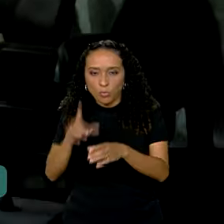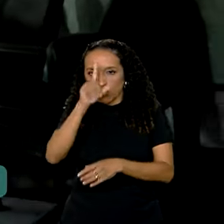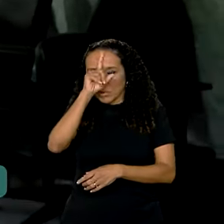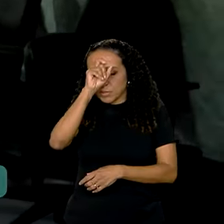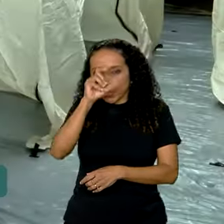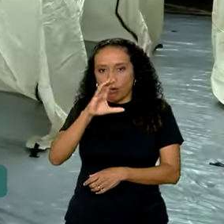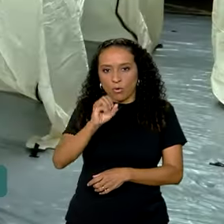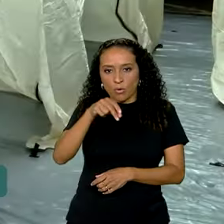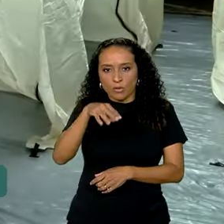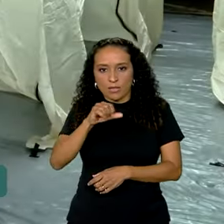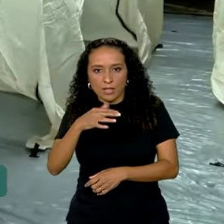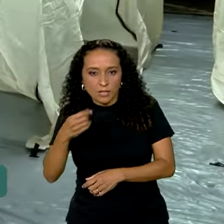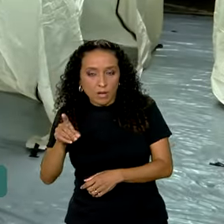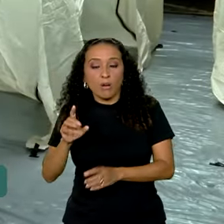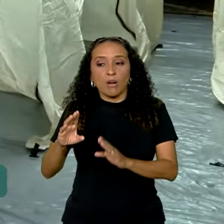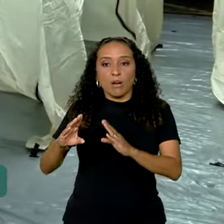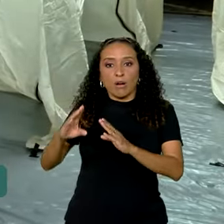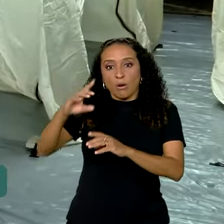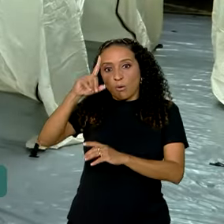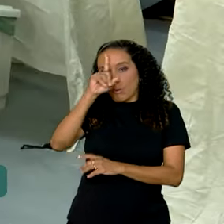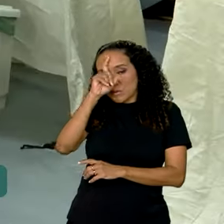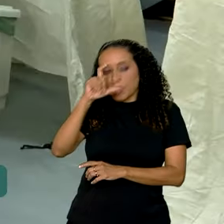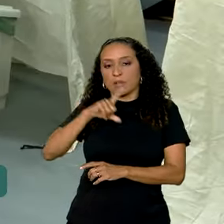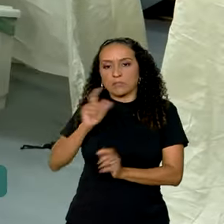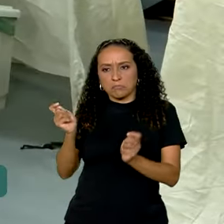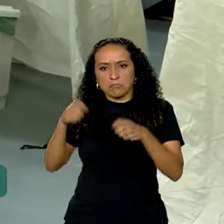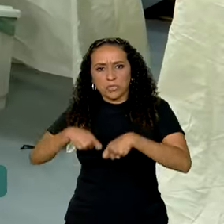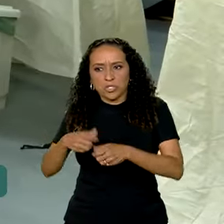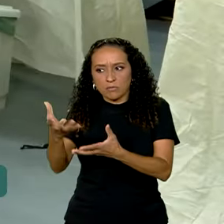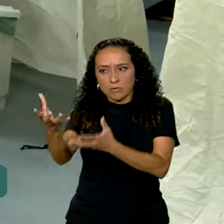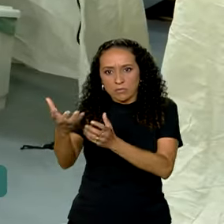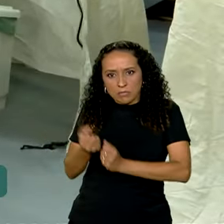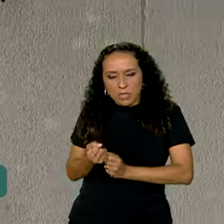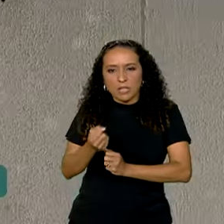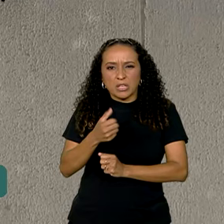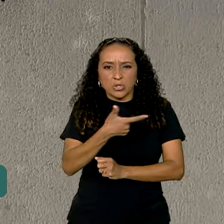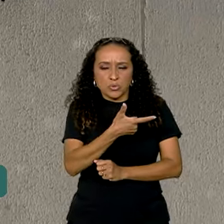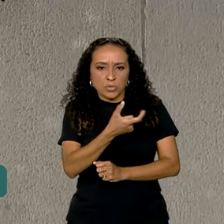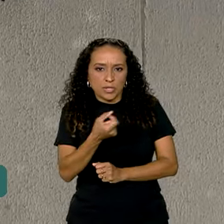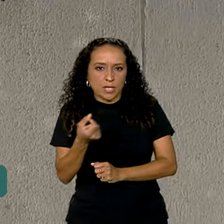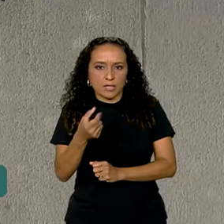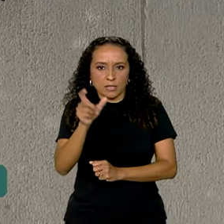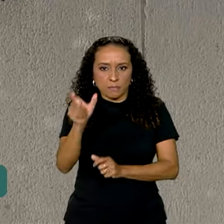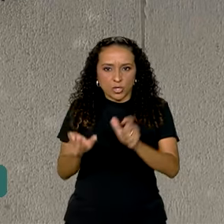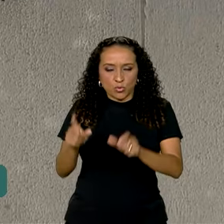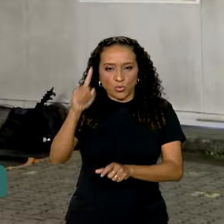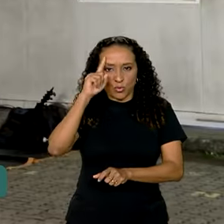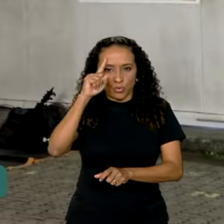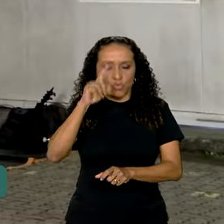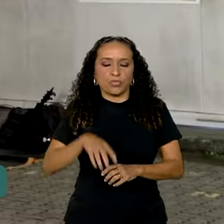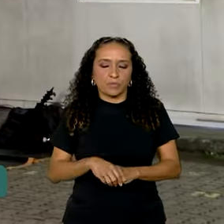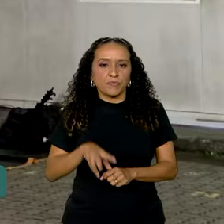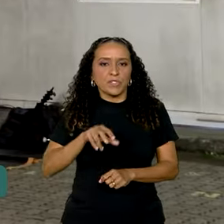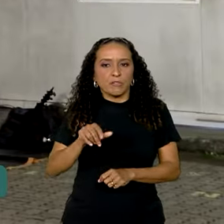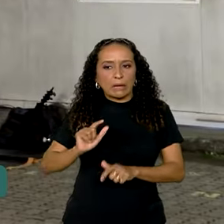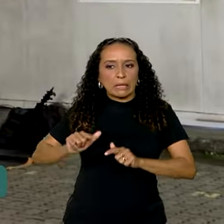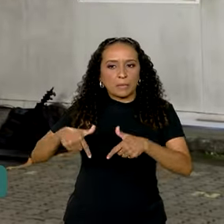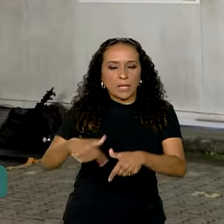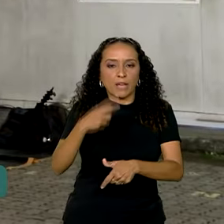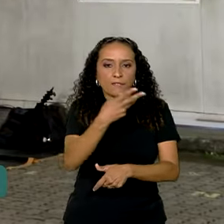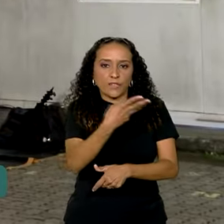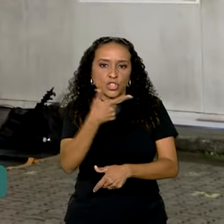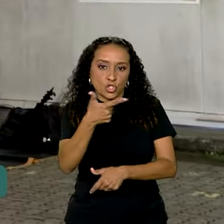Hospitalar Conceição. O hospital tem capacidade para atender cerca de 200 pessoas por dia e vai funcionar